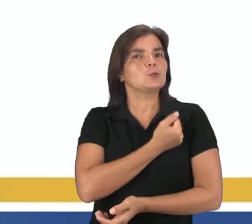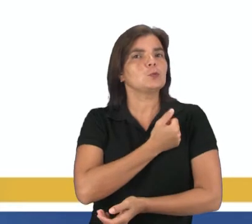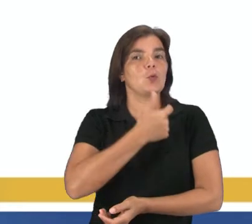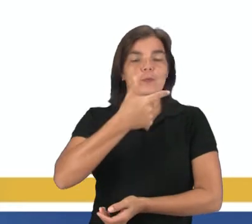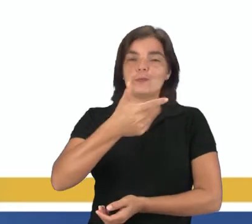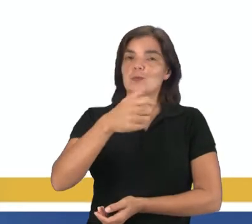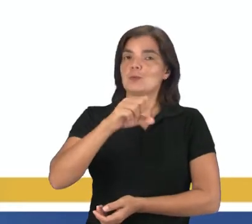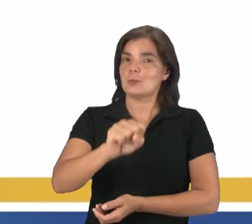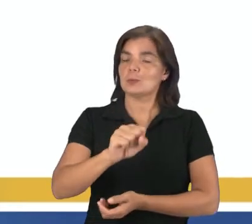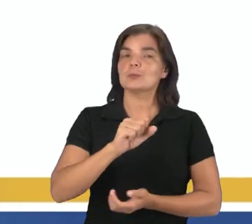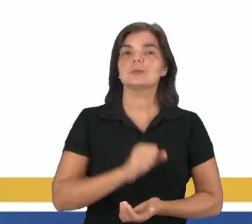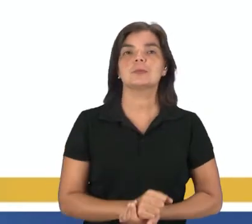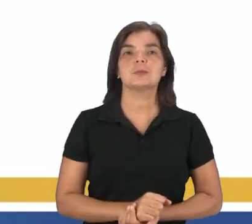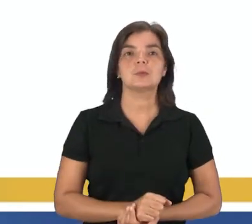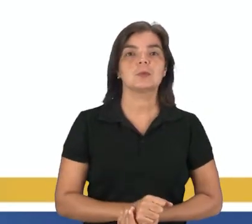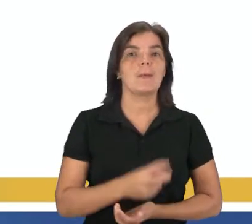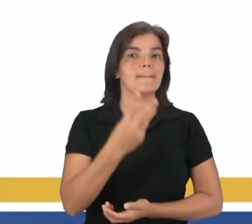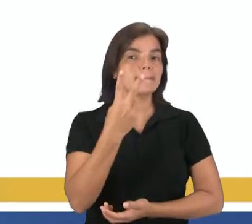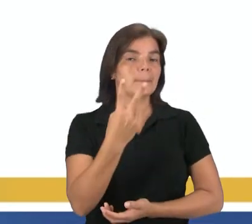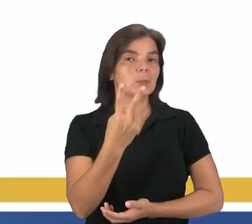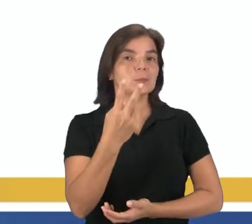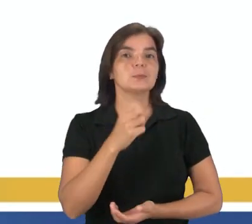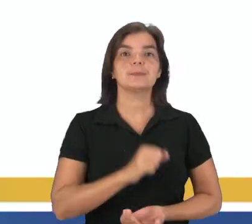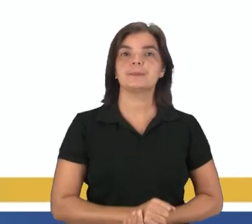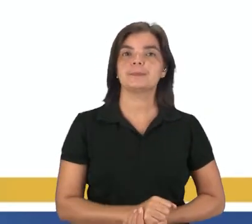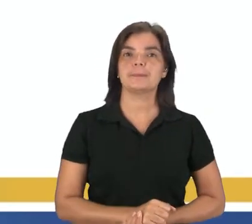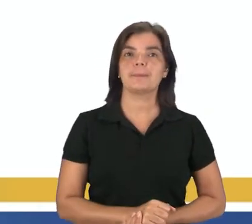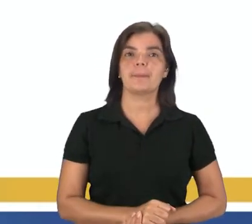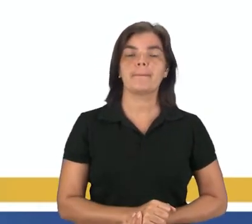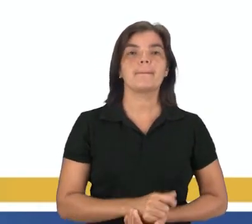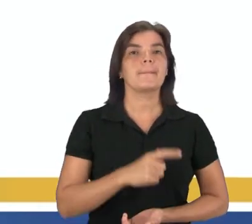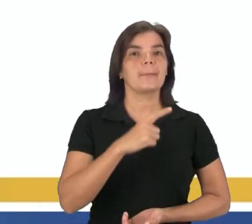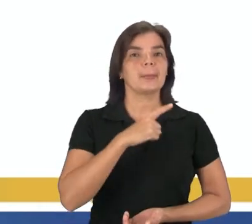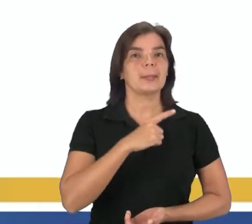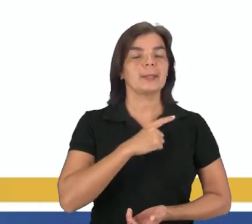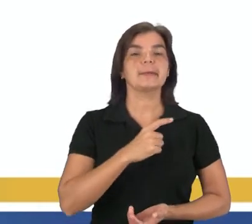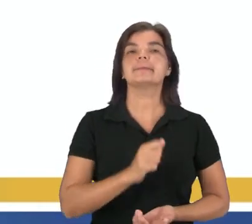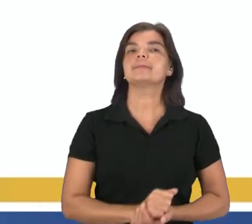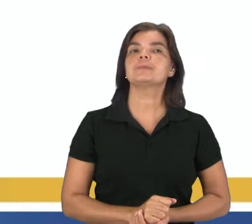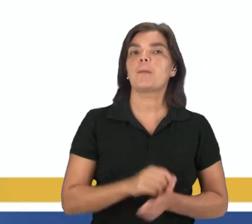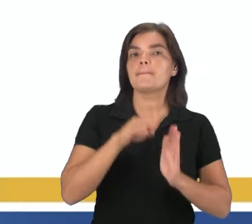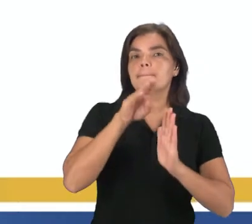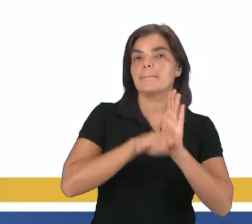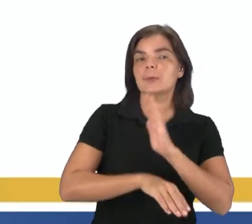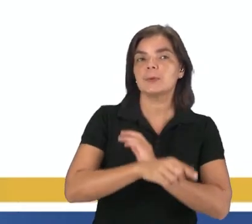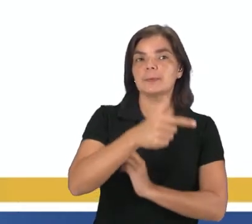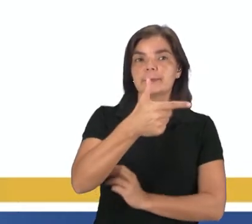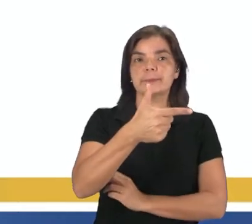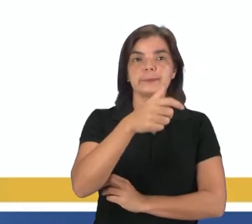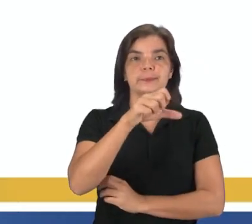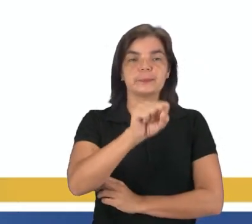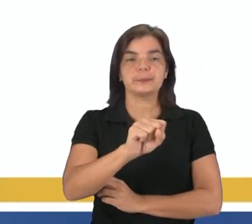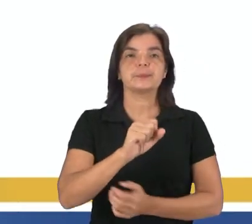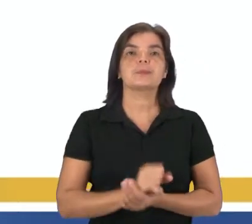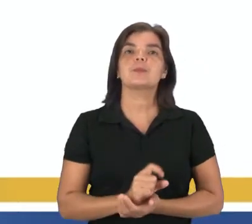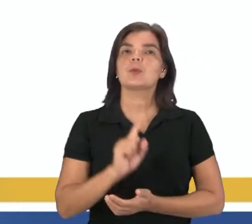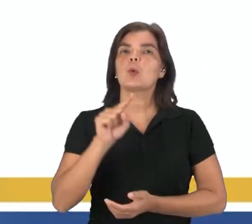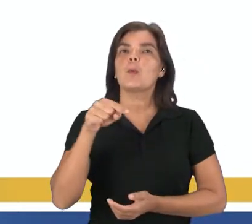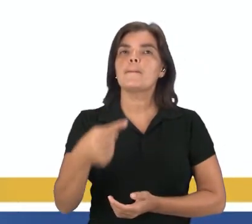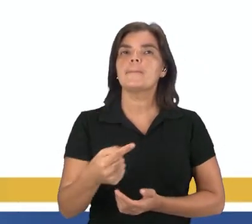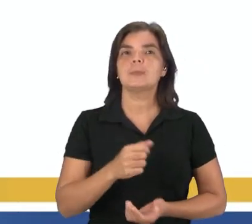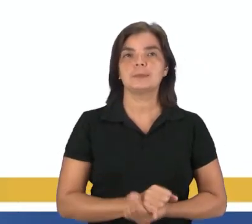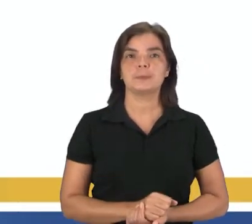O 28. Ele só é composto por 2 algarismos. Então, ele vai ser o menor. Olha só. O